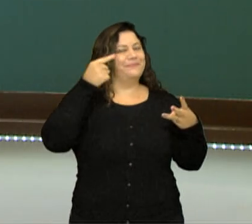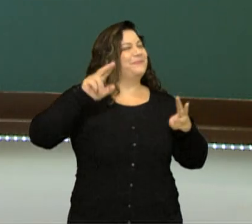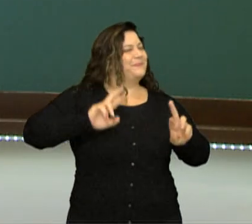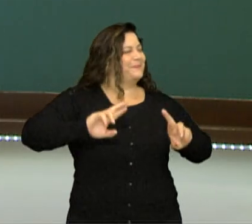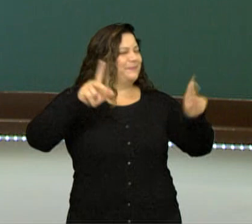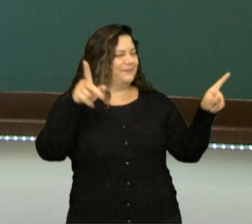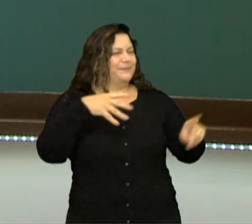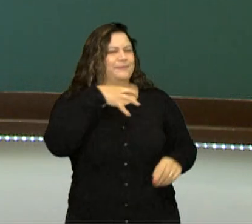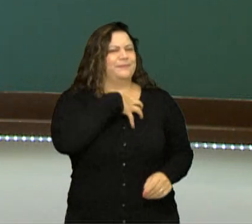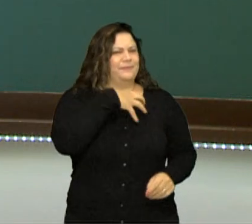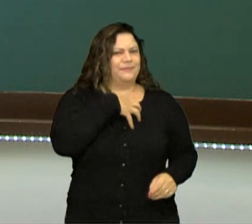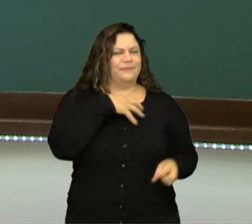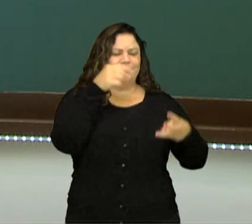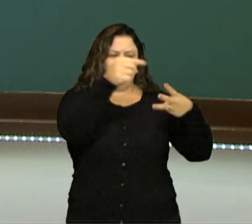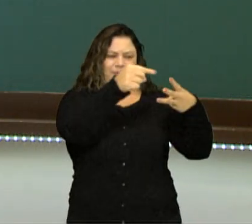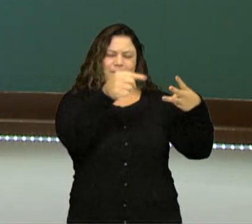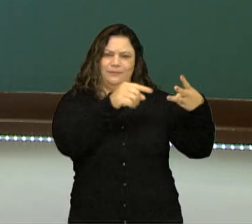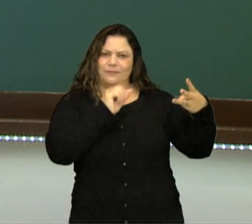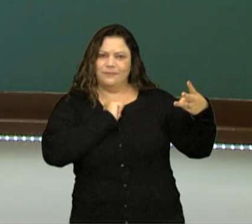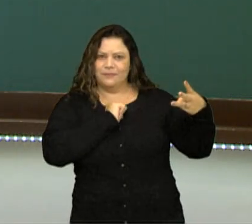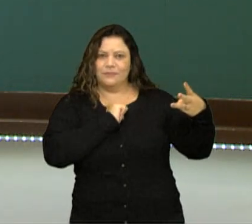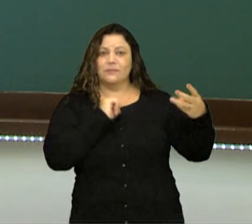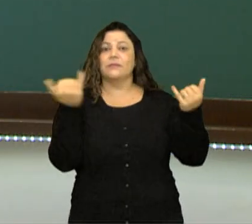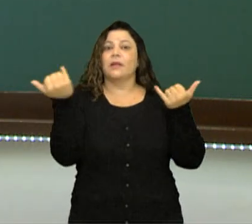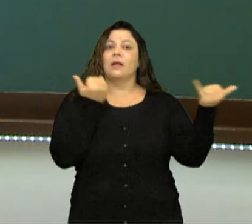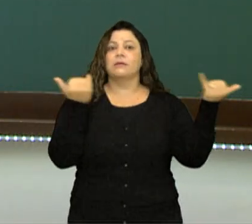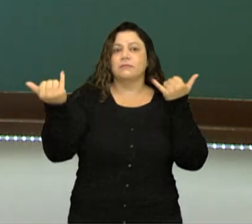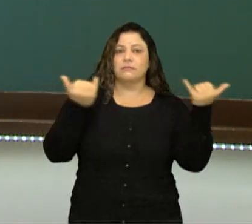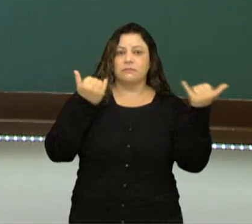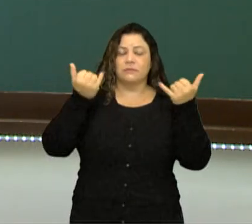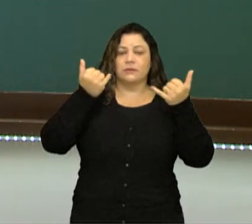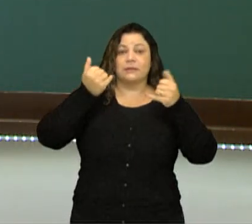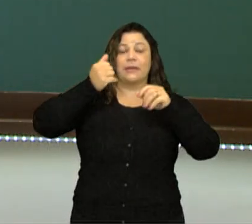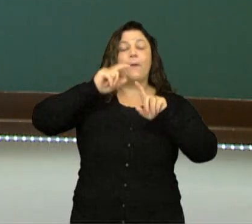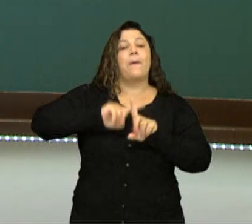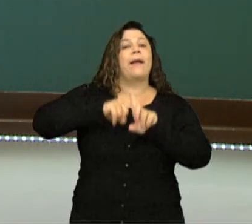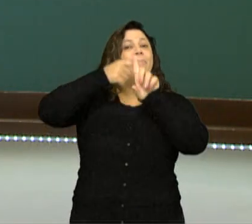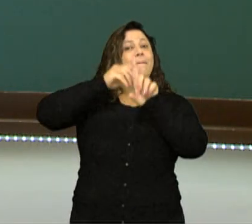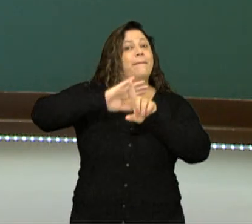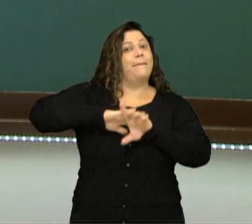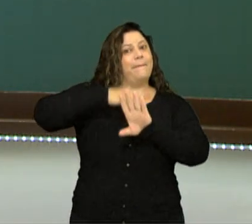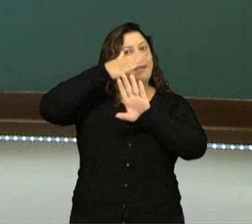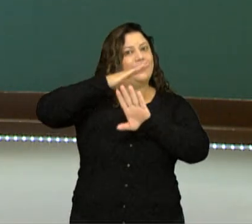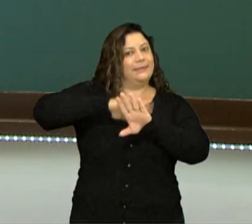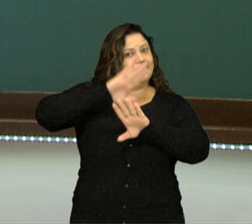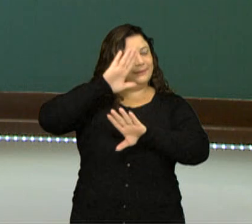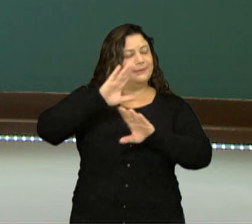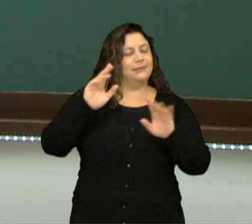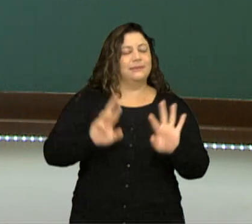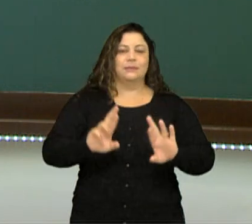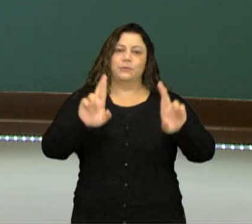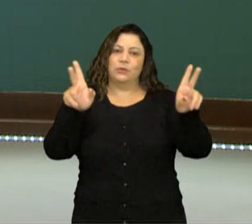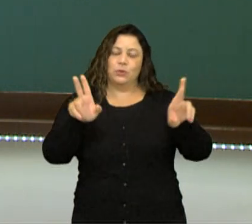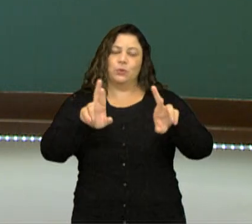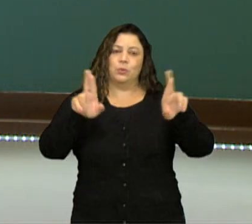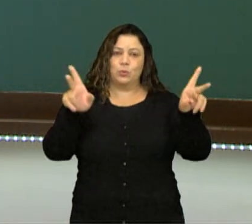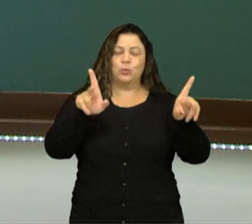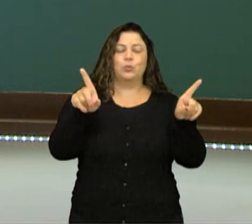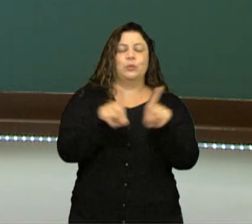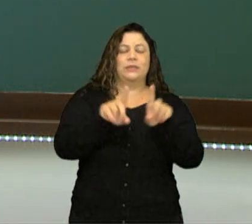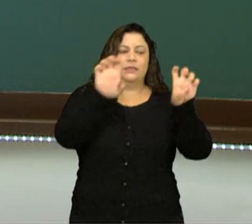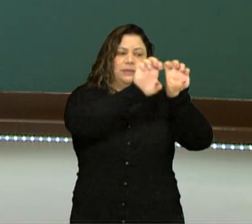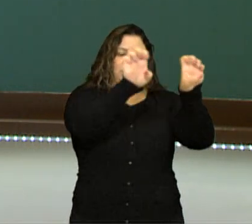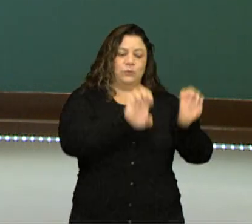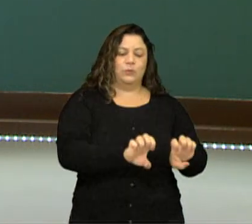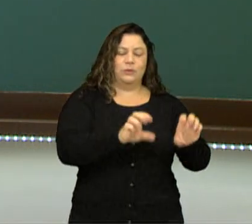de sentido em algum deles, de informação a mais, e também temos uma diferença na sua